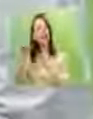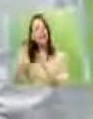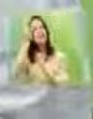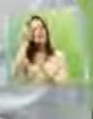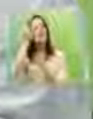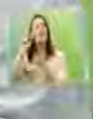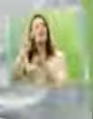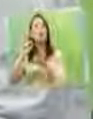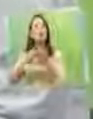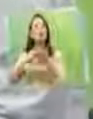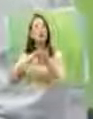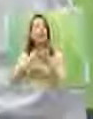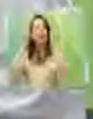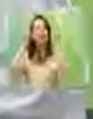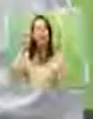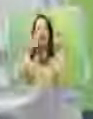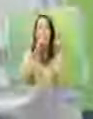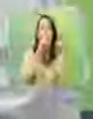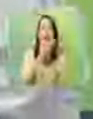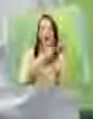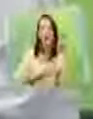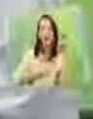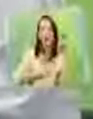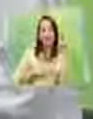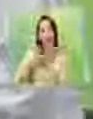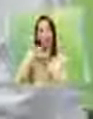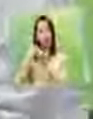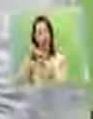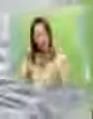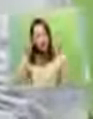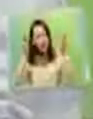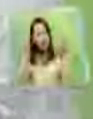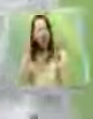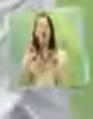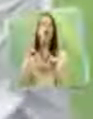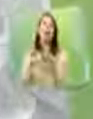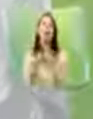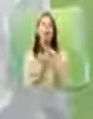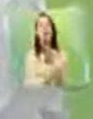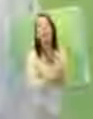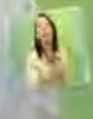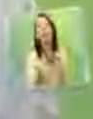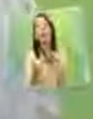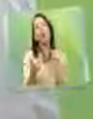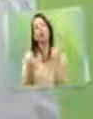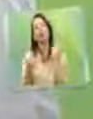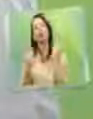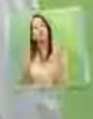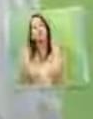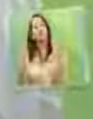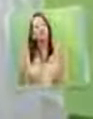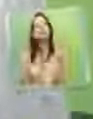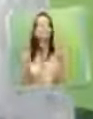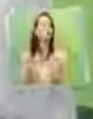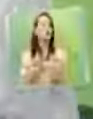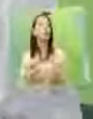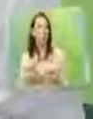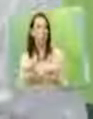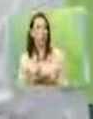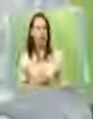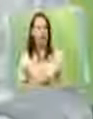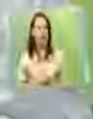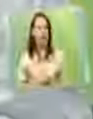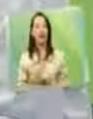social ou se sobre as manifestações, né, nesses momentos... em relação a esse estado de bem-estar